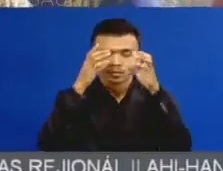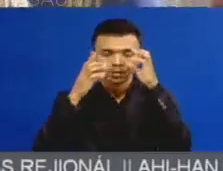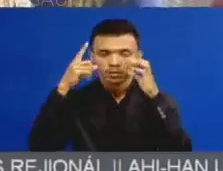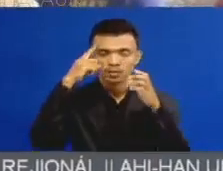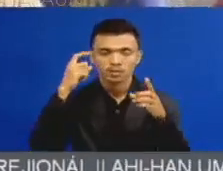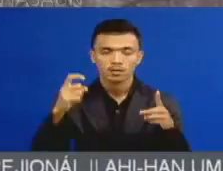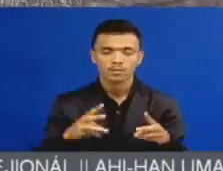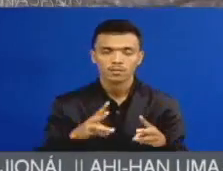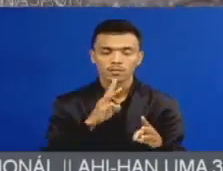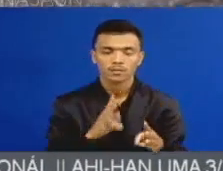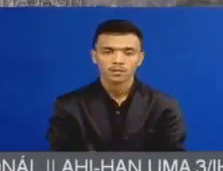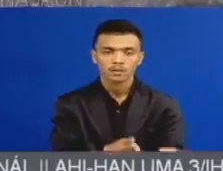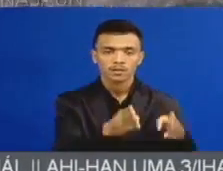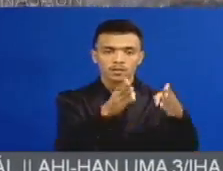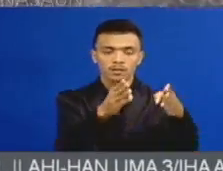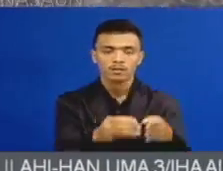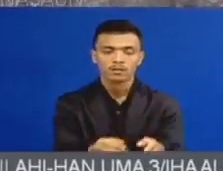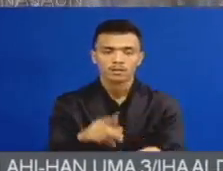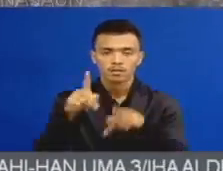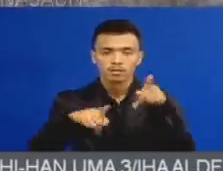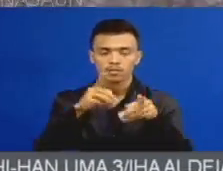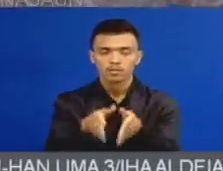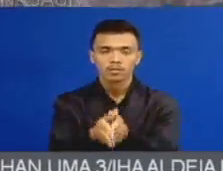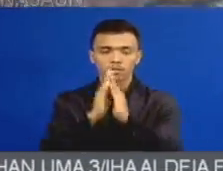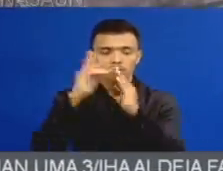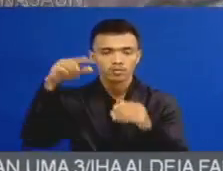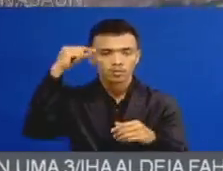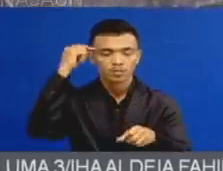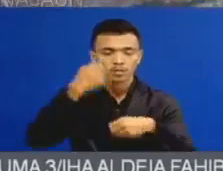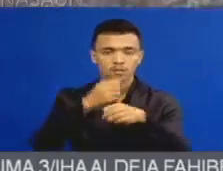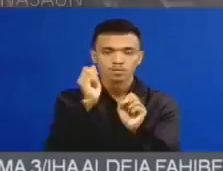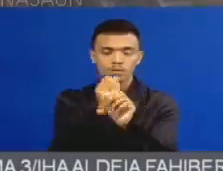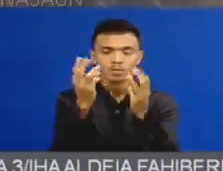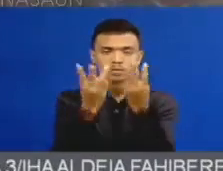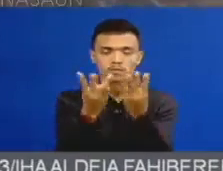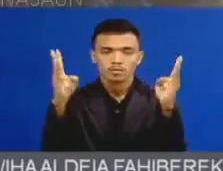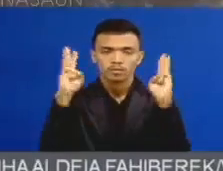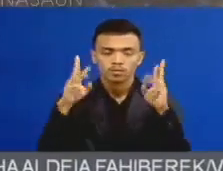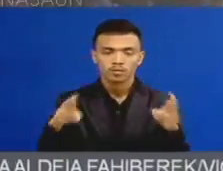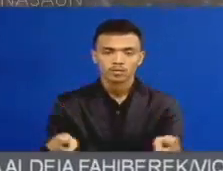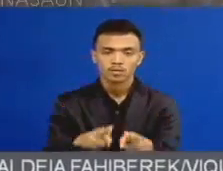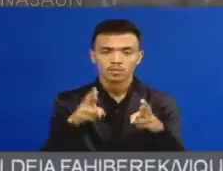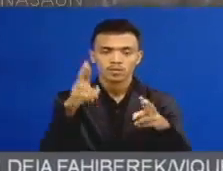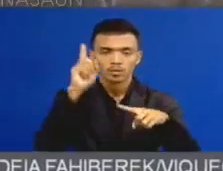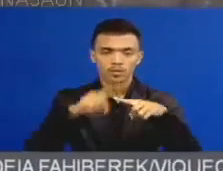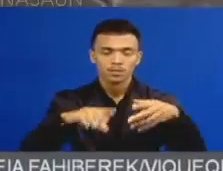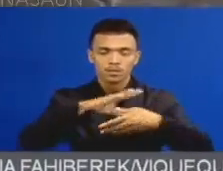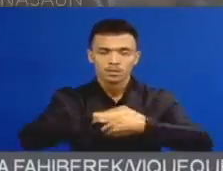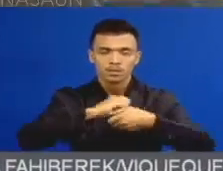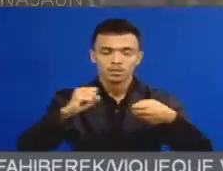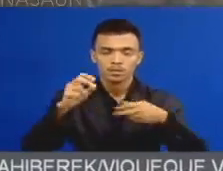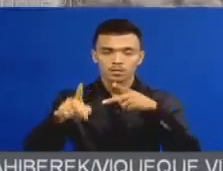net. Comunidade mos husu ba governo atu construi muro proteção e remotane atu labela estraga tan comunidade